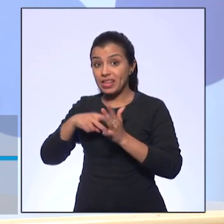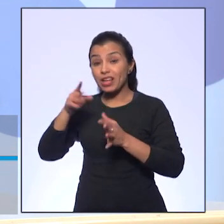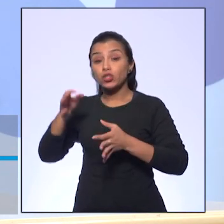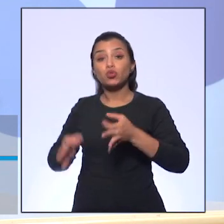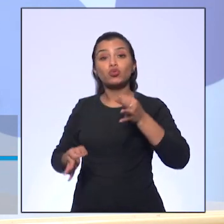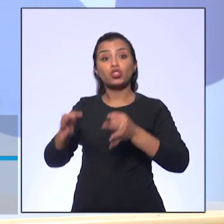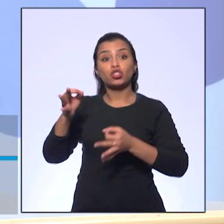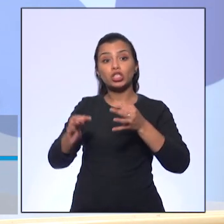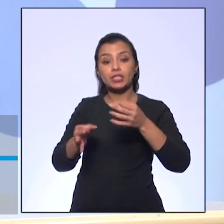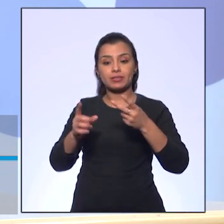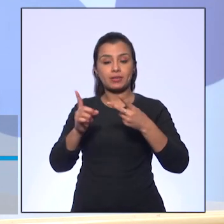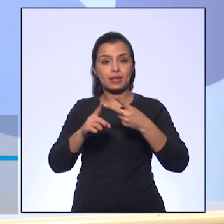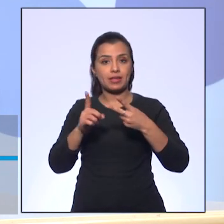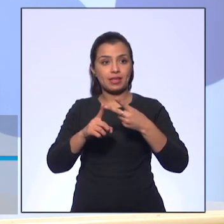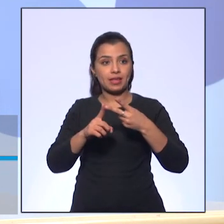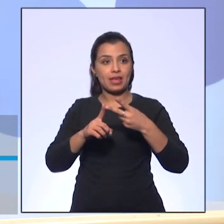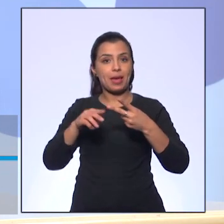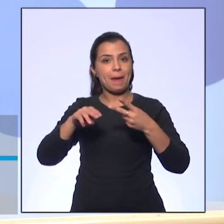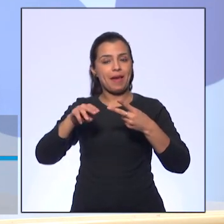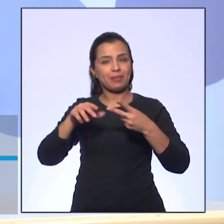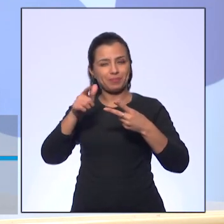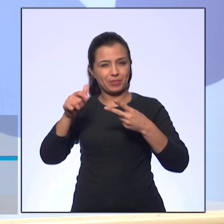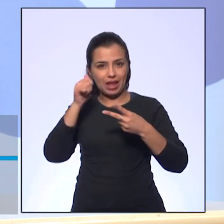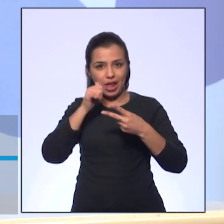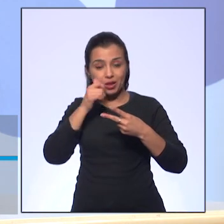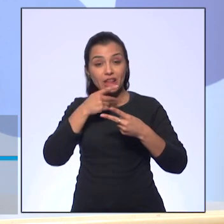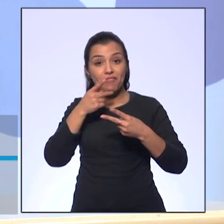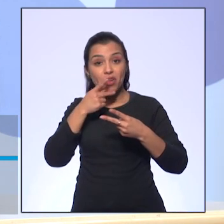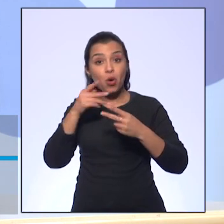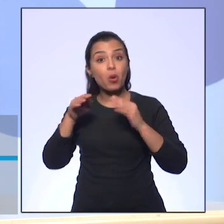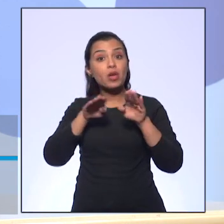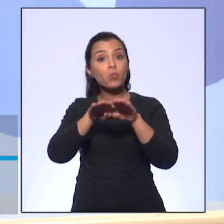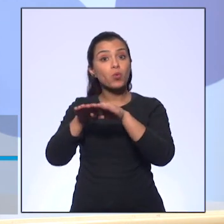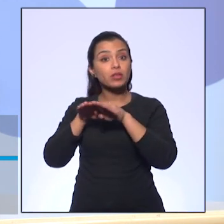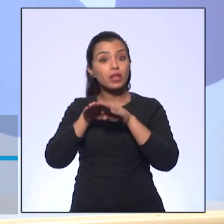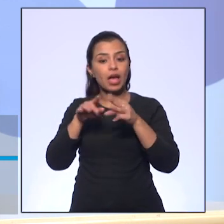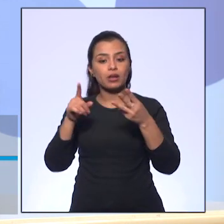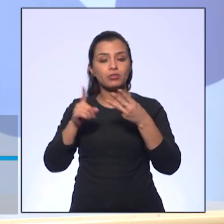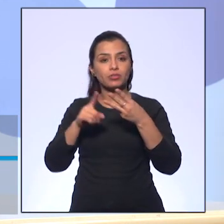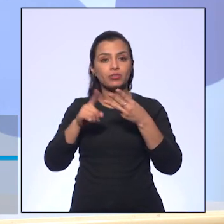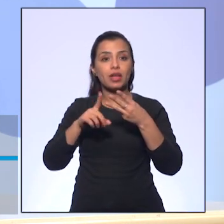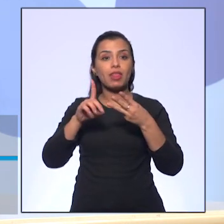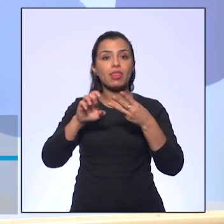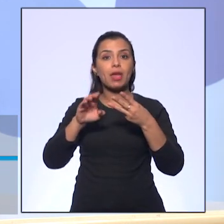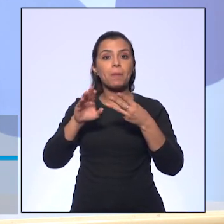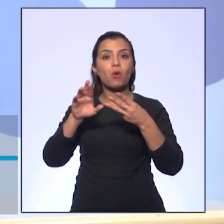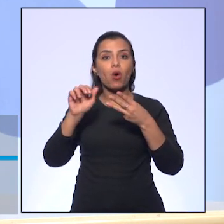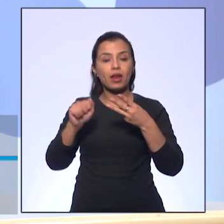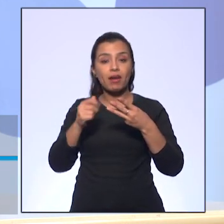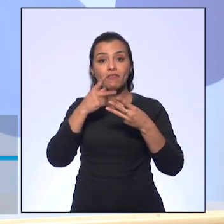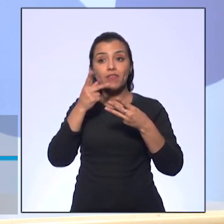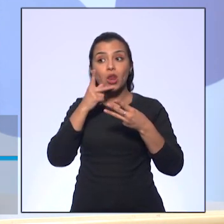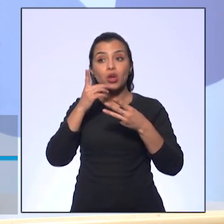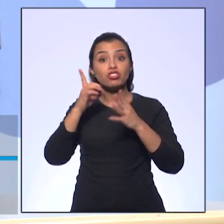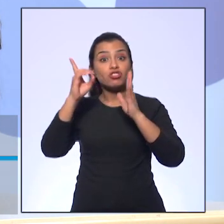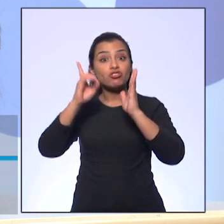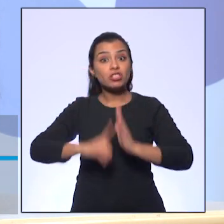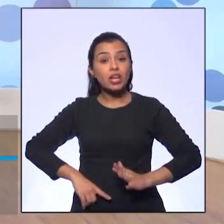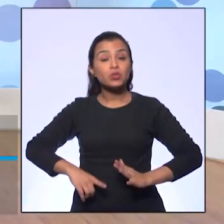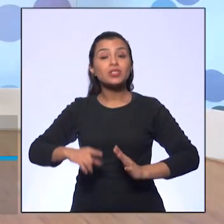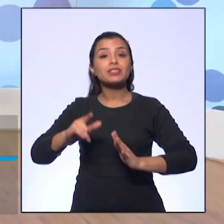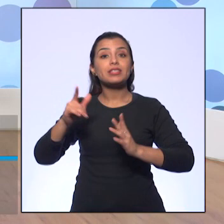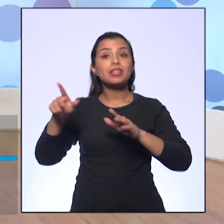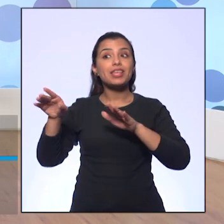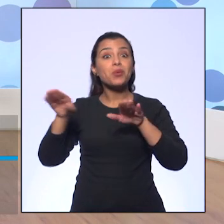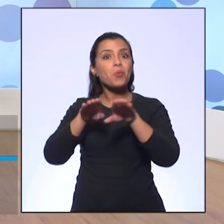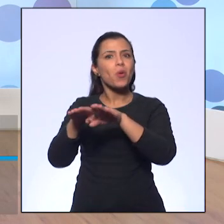falou igualdade. A Débora falou direitos iguais. E aí essa questão da